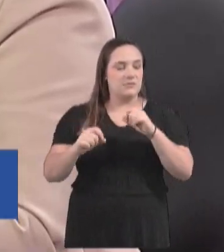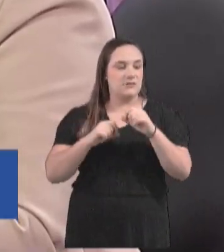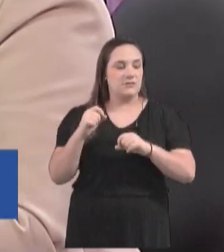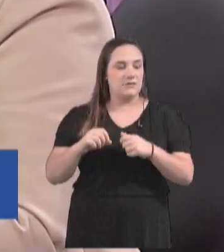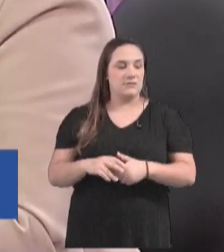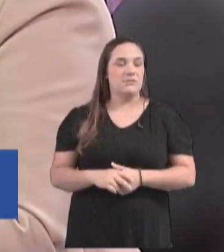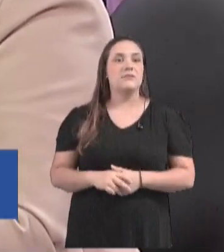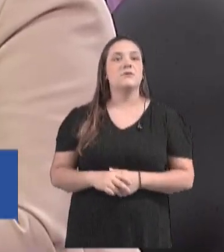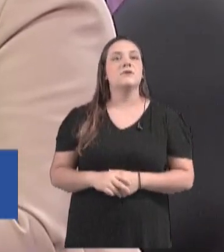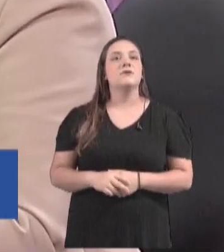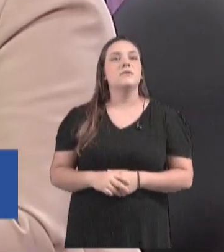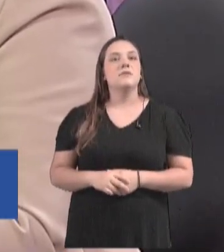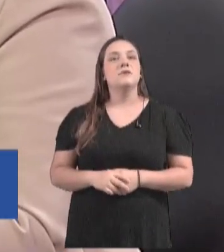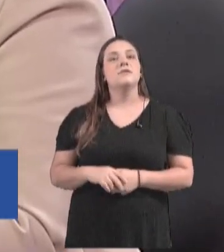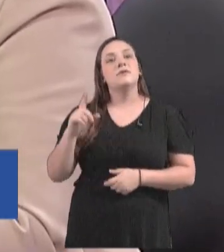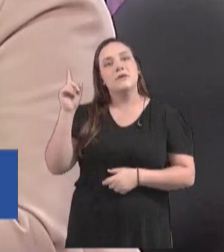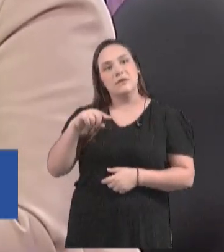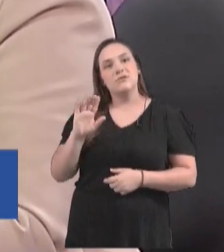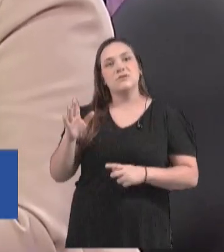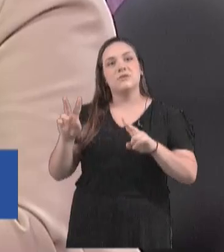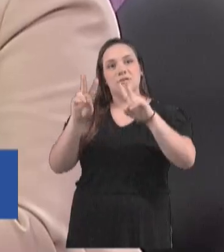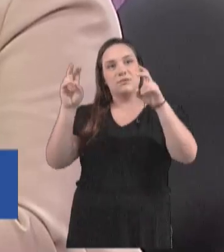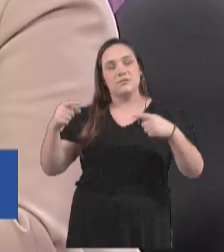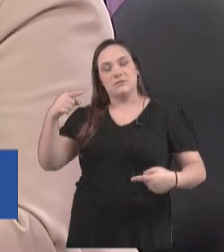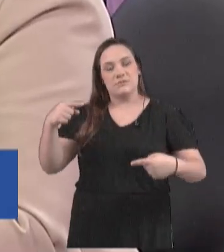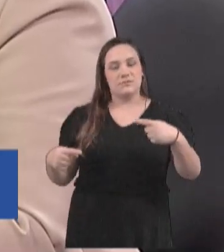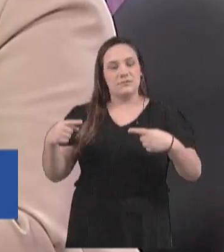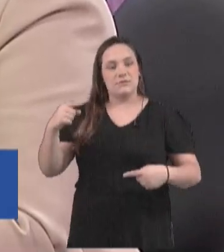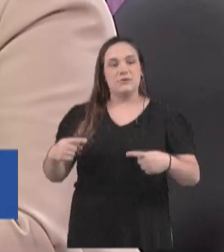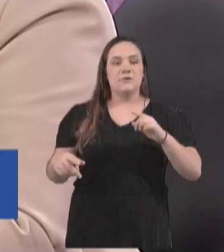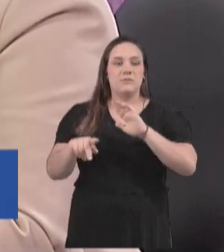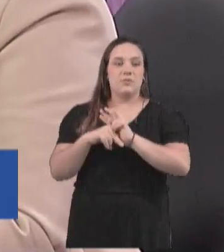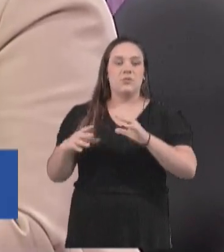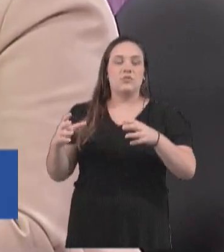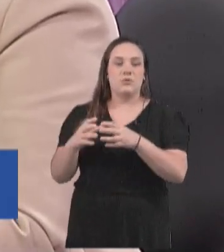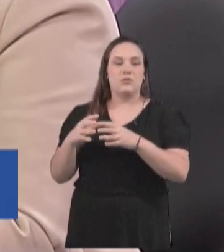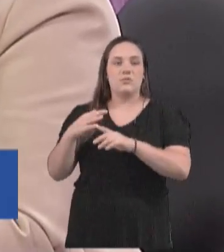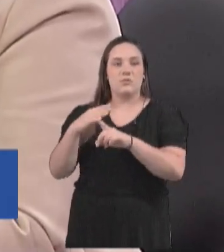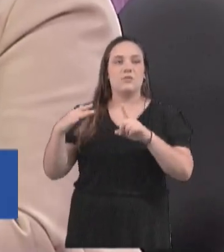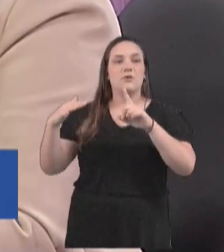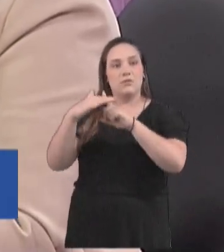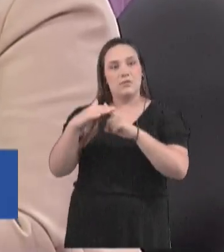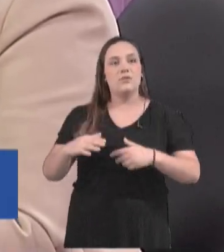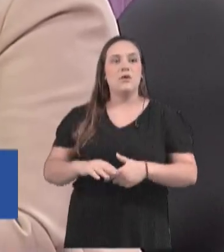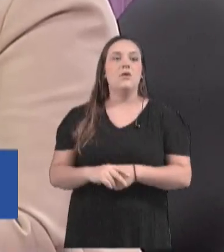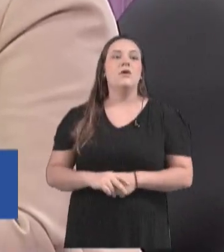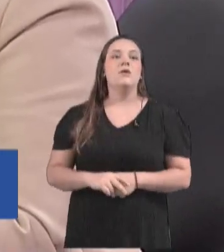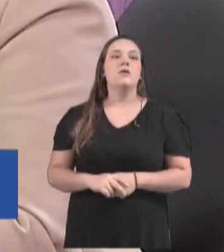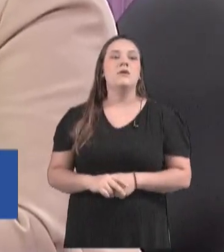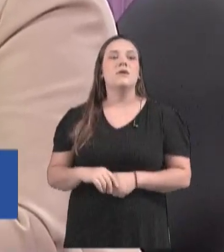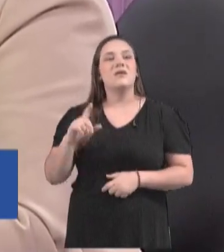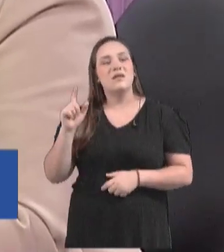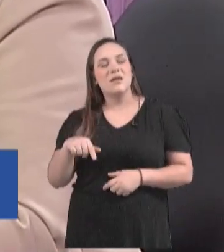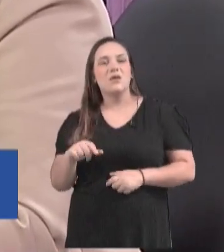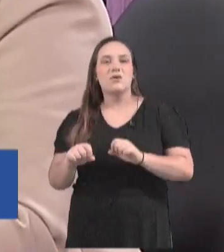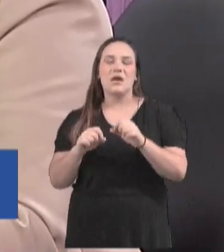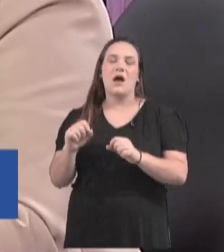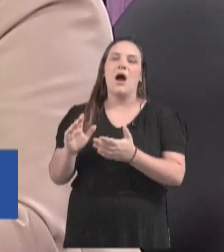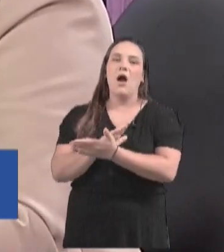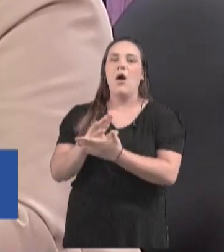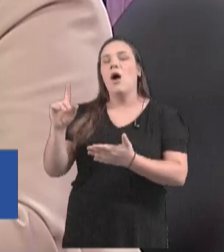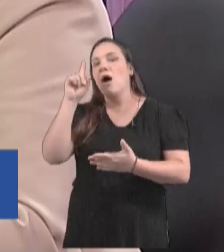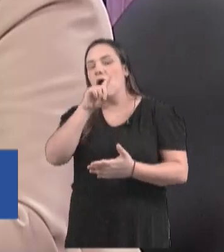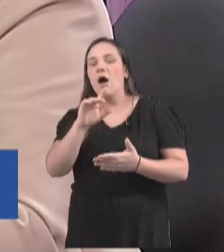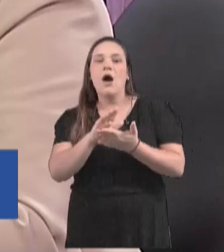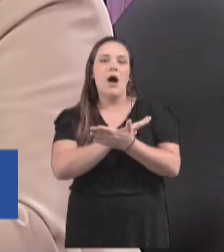inclusive alguns dias foi tema de debate já numa reunião da Comissão de Meio Ambiente aqui da casa. Sim. Né? Fragilidades e oportunidades, né? Acho que